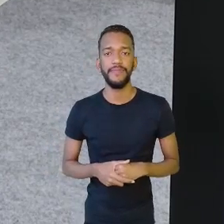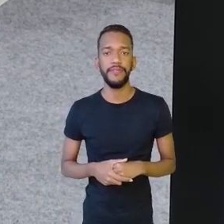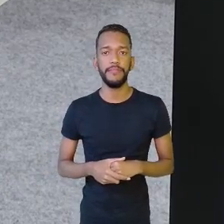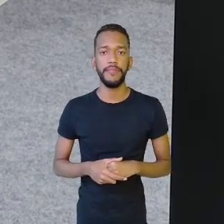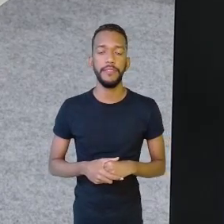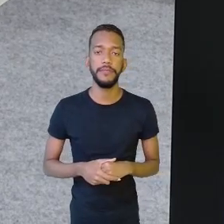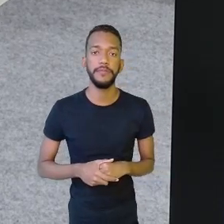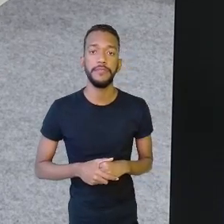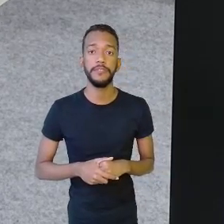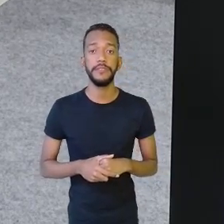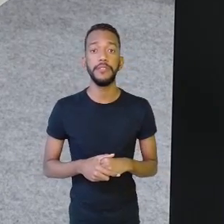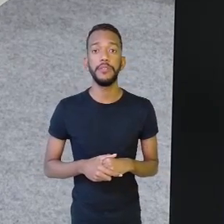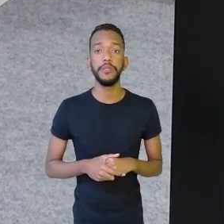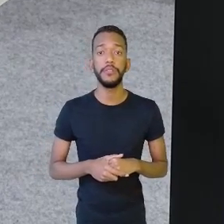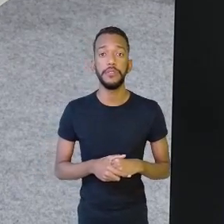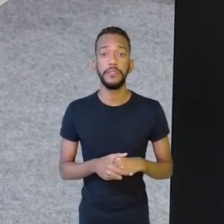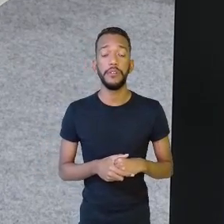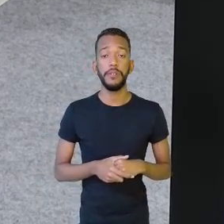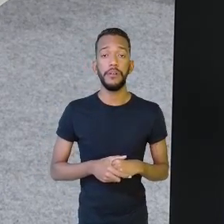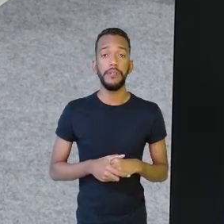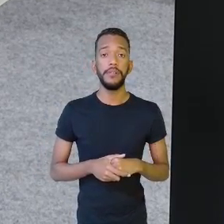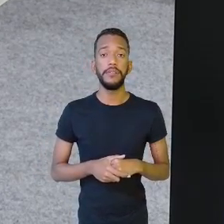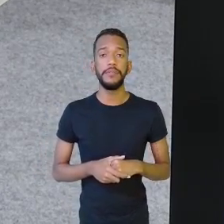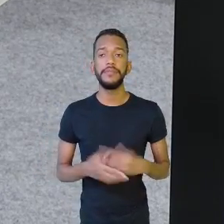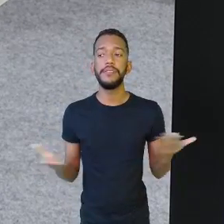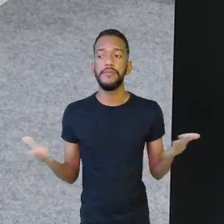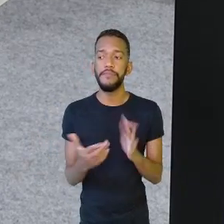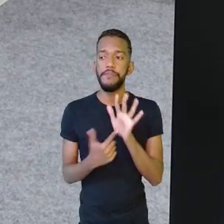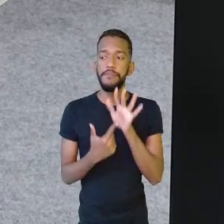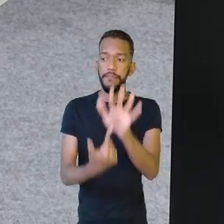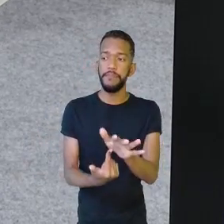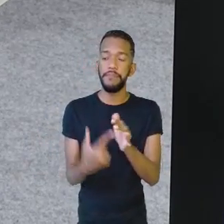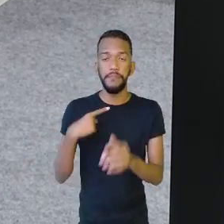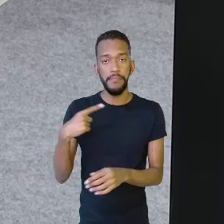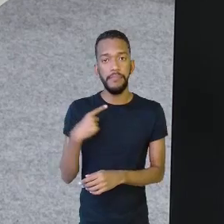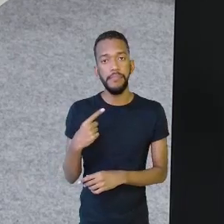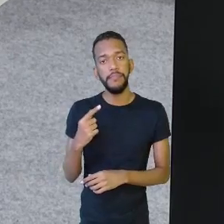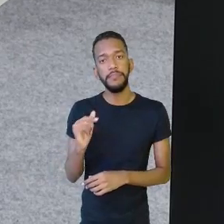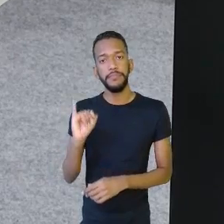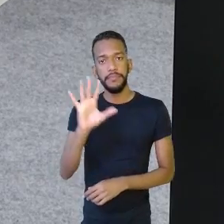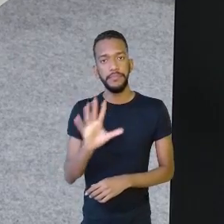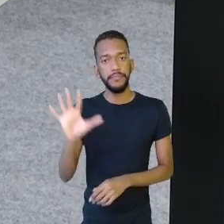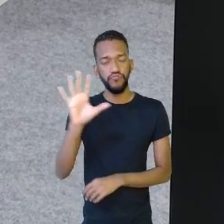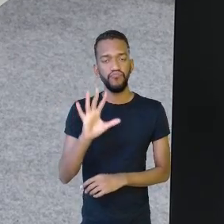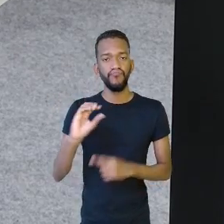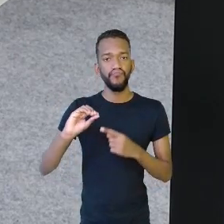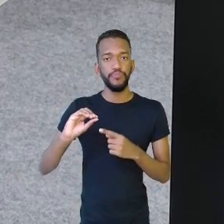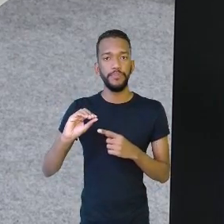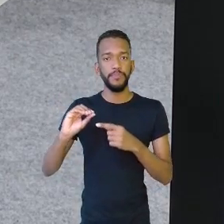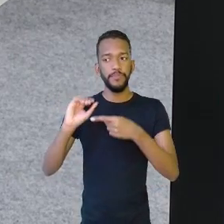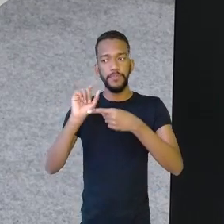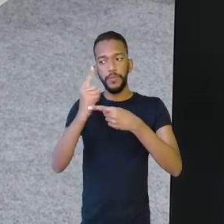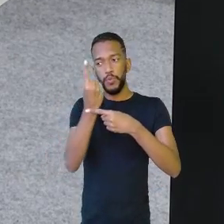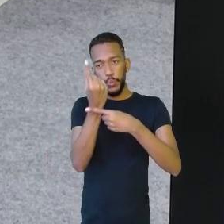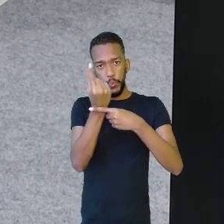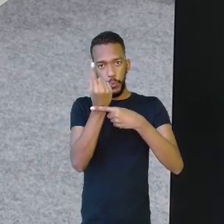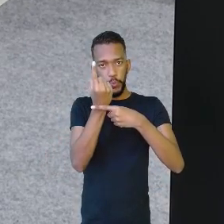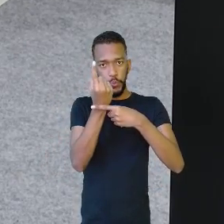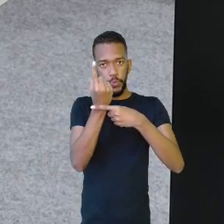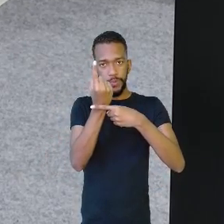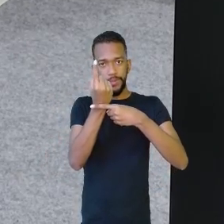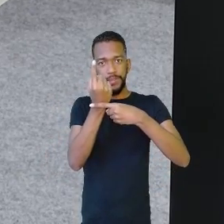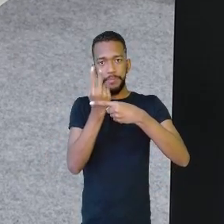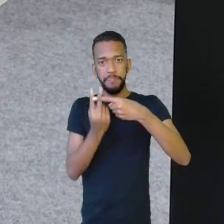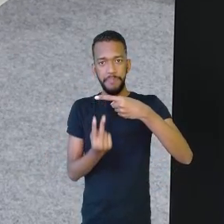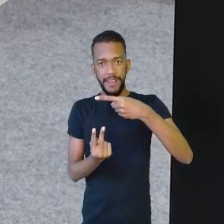a mesma coisa, aqui eu vou representar em forma de fração e eu digo assim, ó, 1, como eu leio,